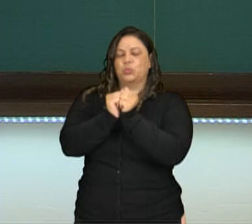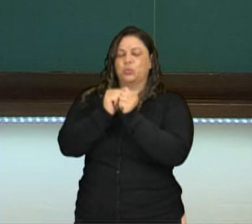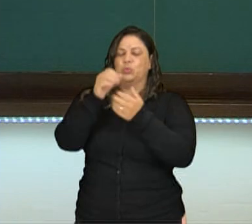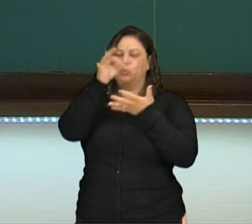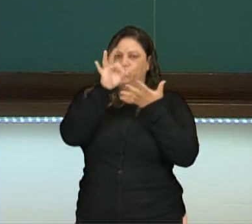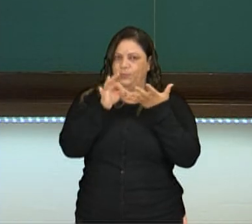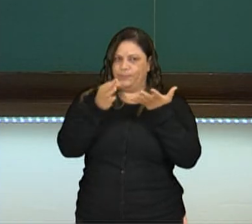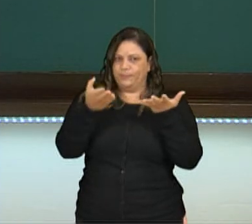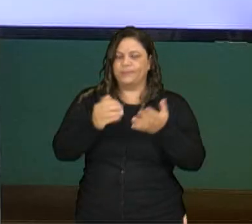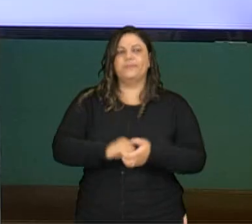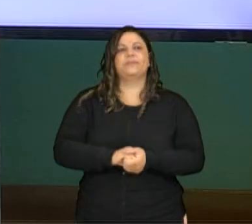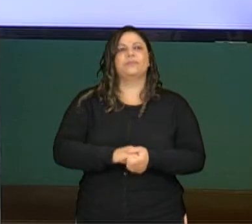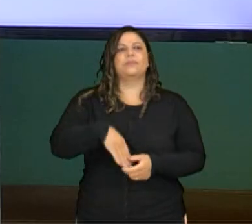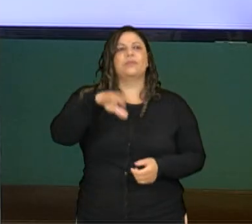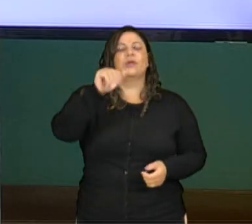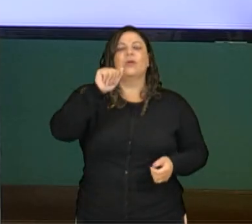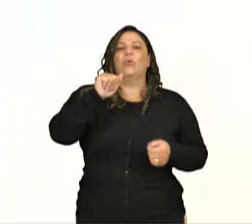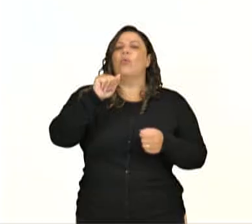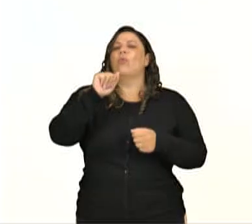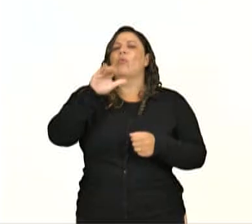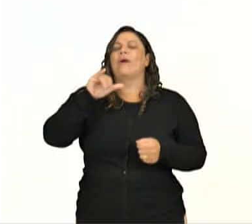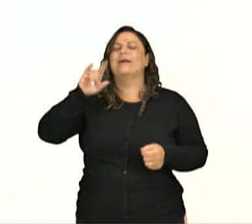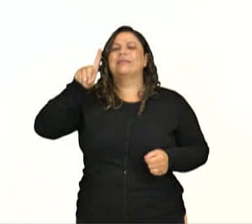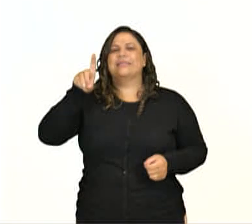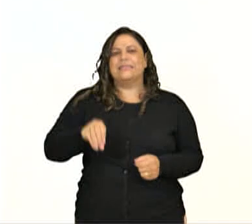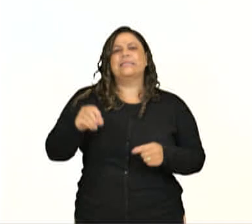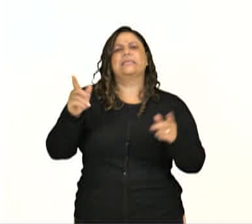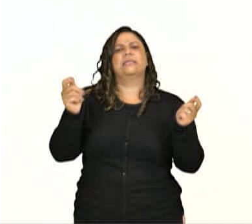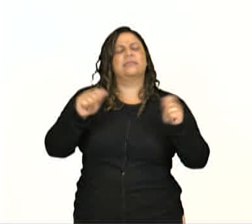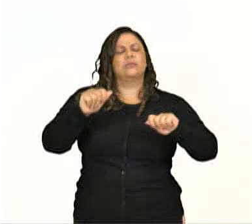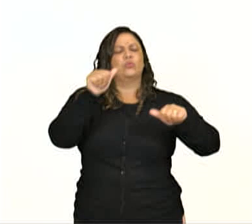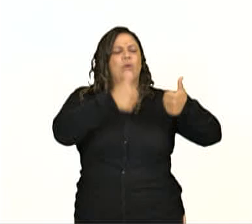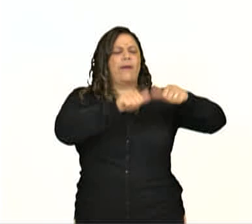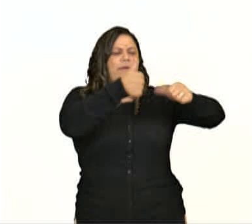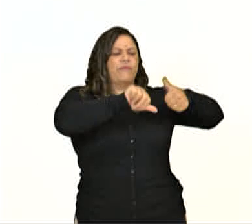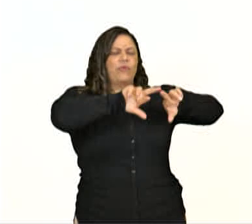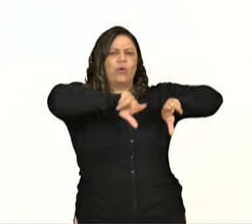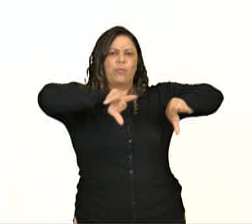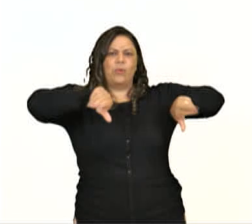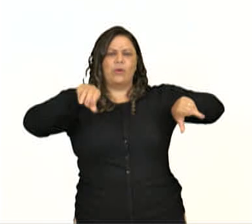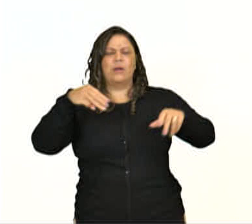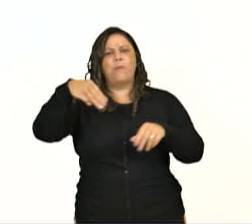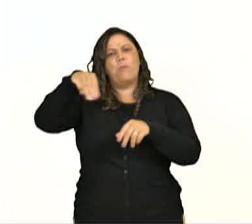exercício. O ácido fórmico, cuja fórmula molecular é